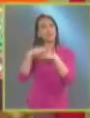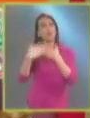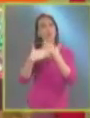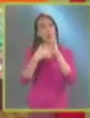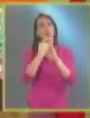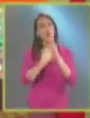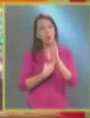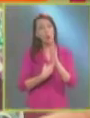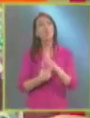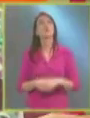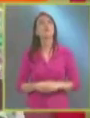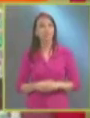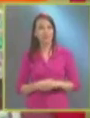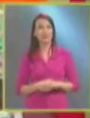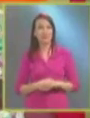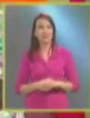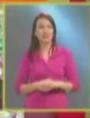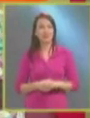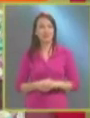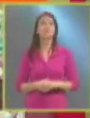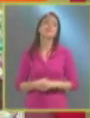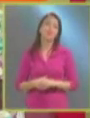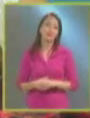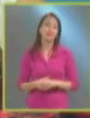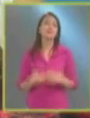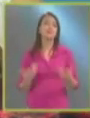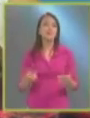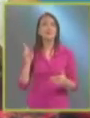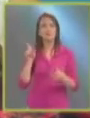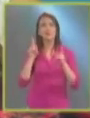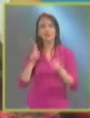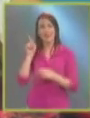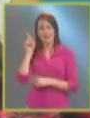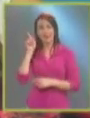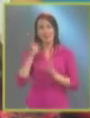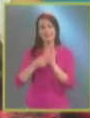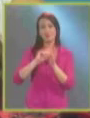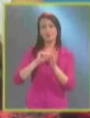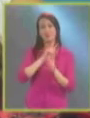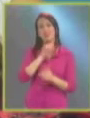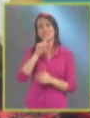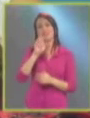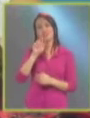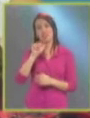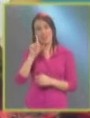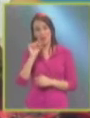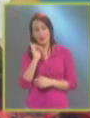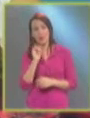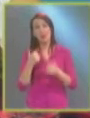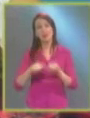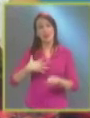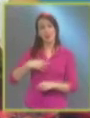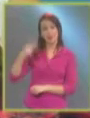né? Mas, um monte, por exemplo, de coisa, é artista, né? Em relação a isso que o Magela está contando, meu filho, às vezes, com 2 anos, eu